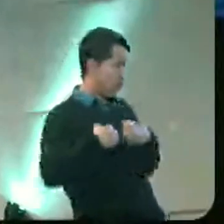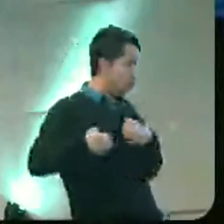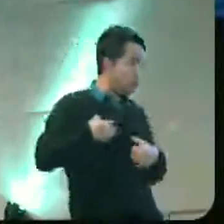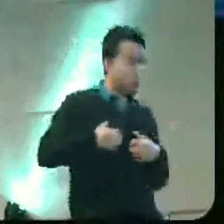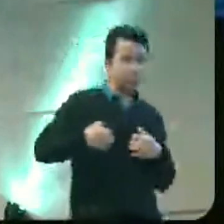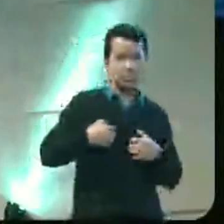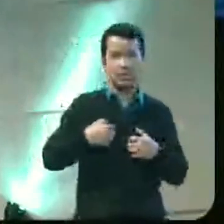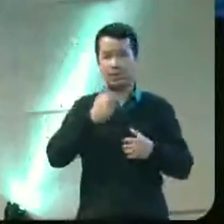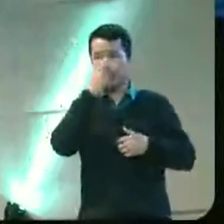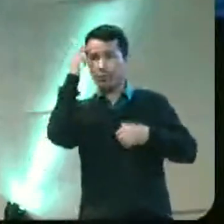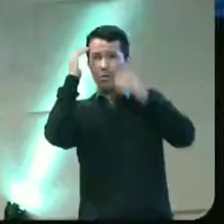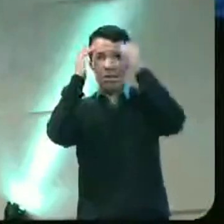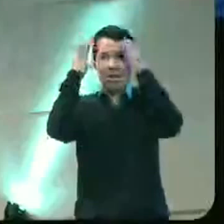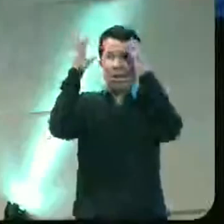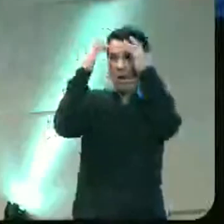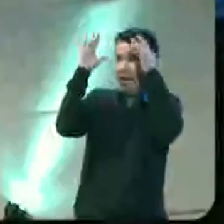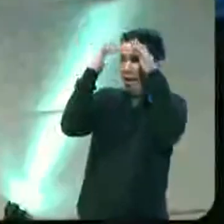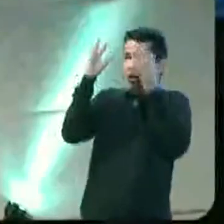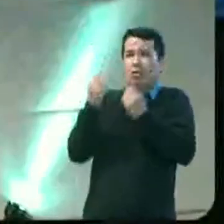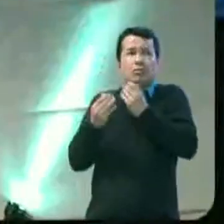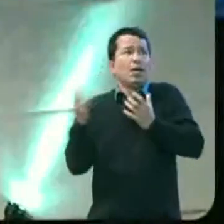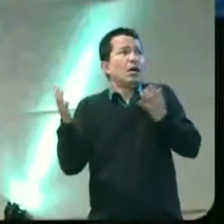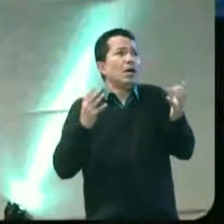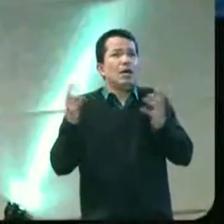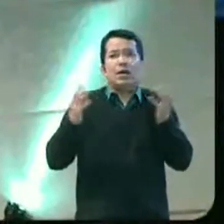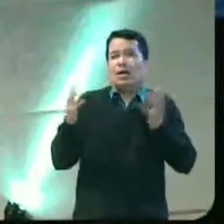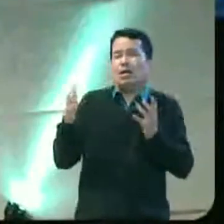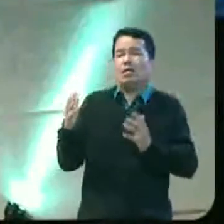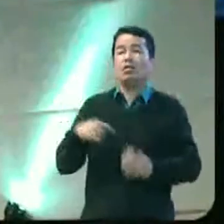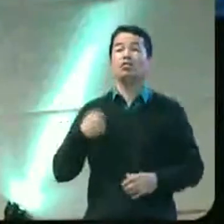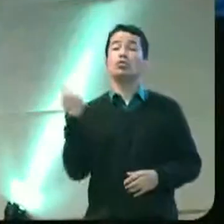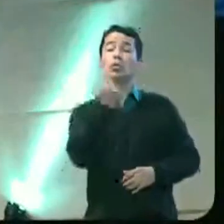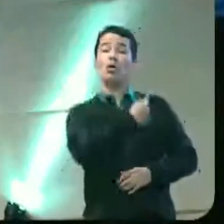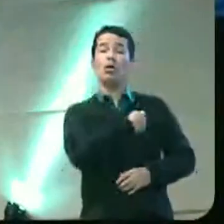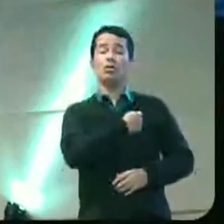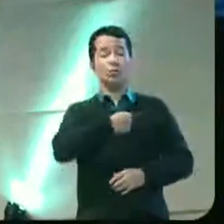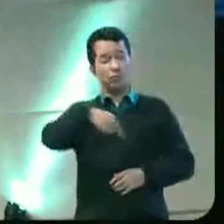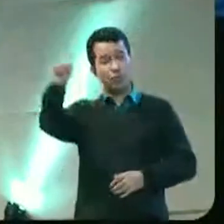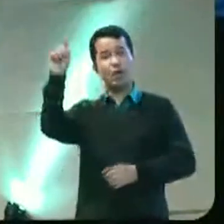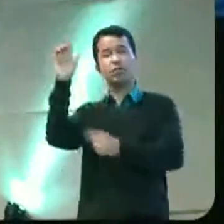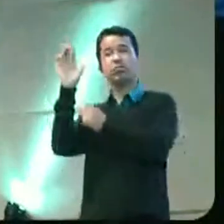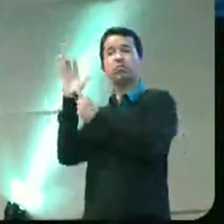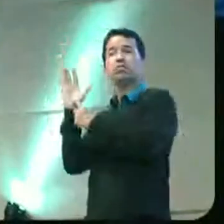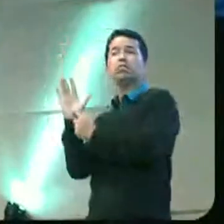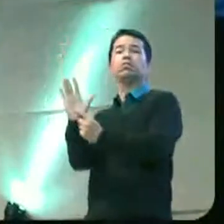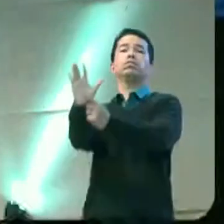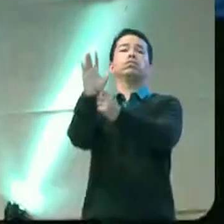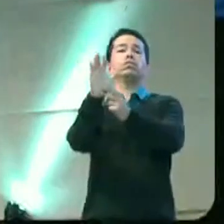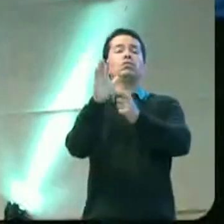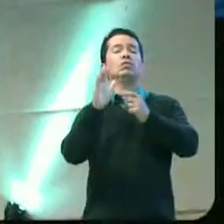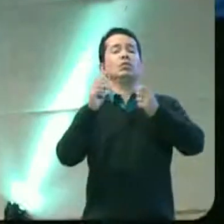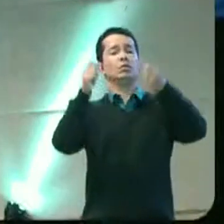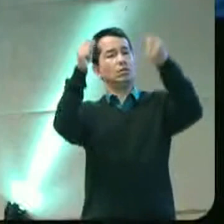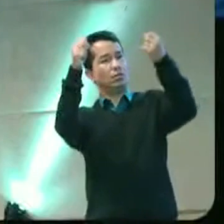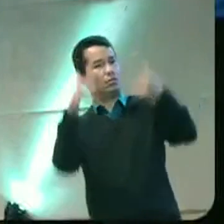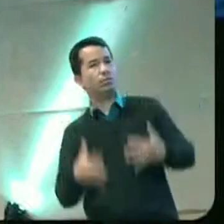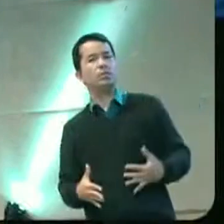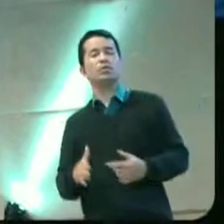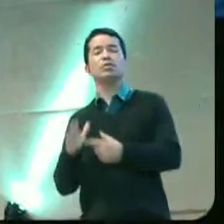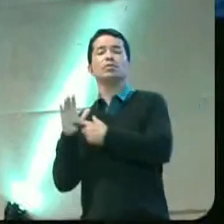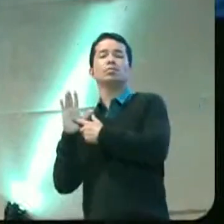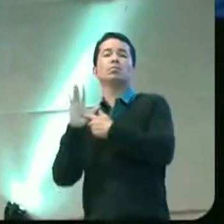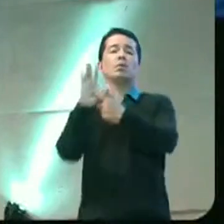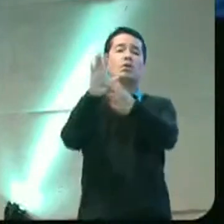para todo lugar e não encontrando socorro. Nós seremos o socorro, você será o socorro, em nome